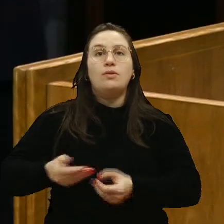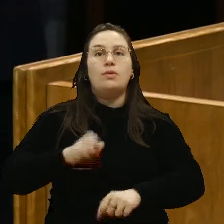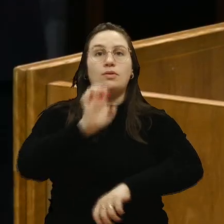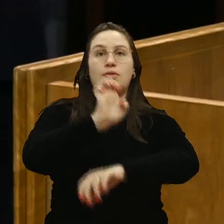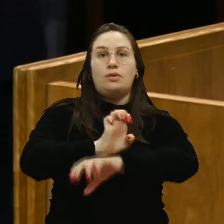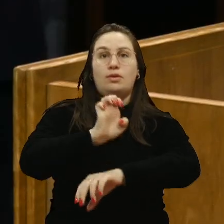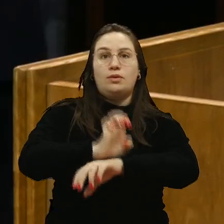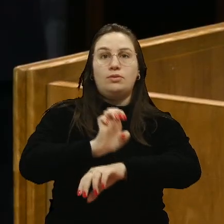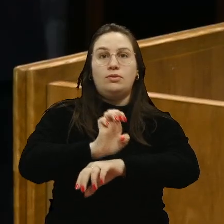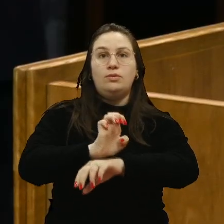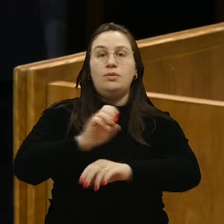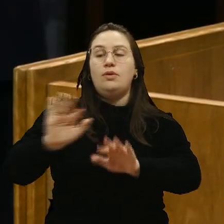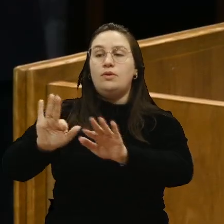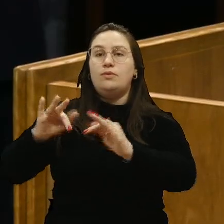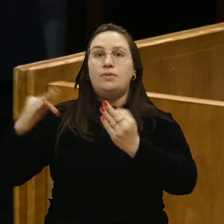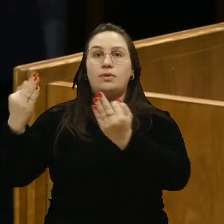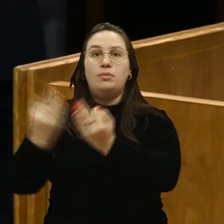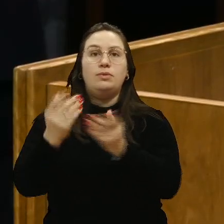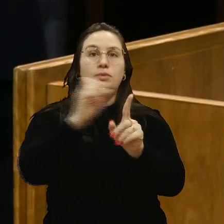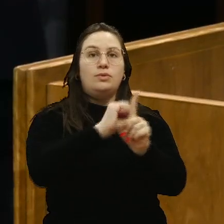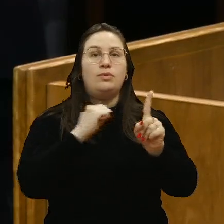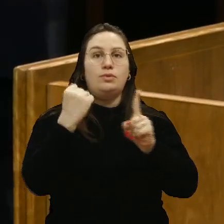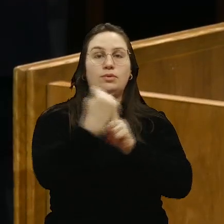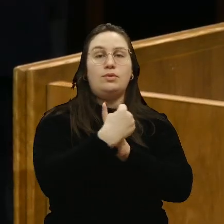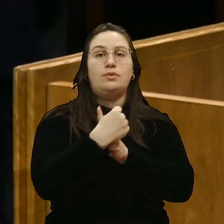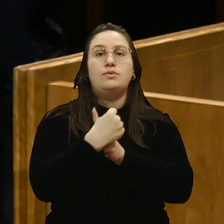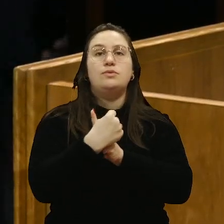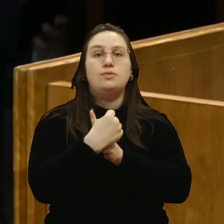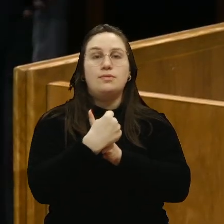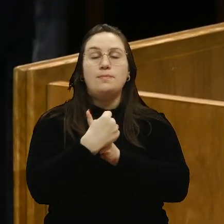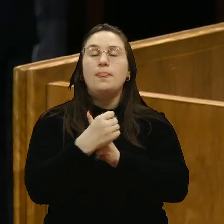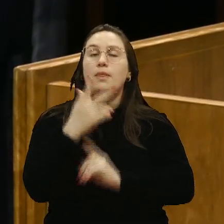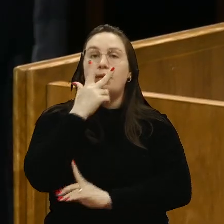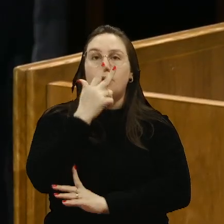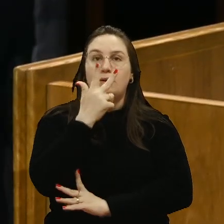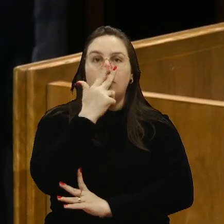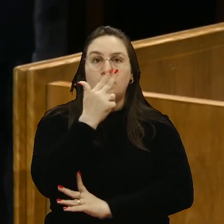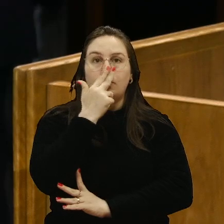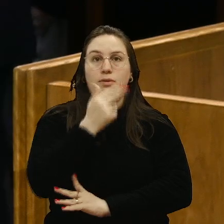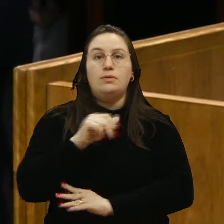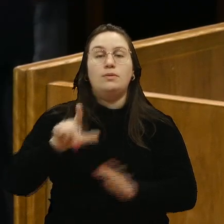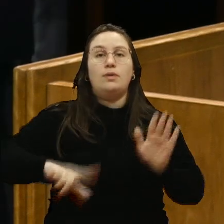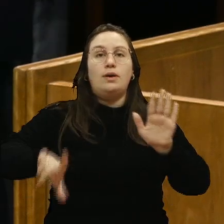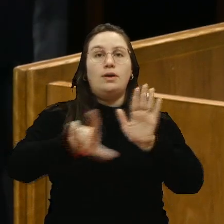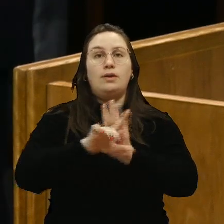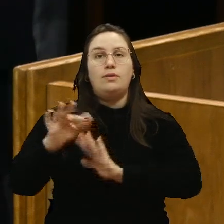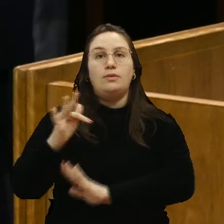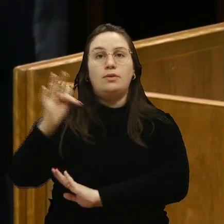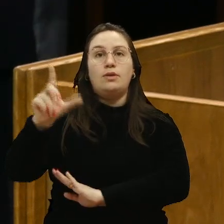Estado, família e sociedade. Da mesma forma, a Lei Federal de número